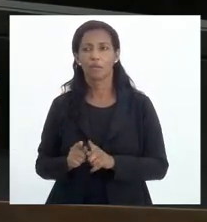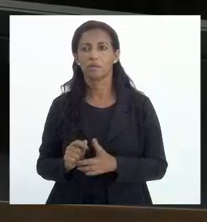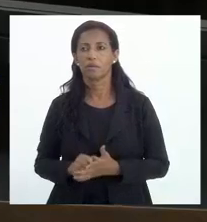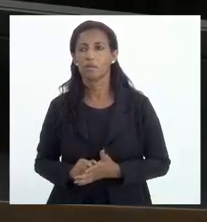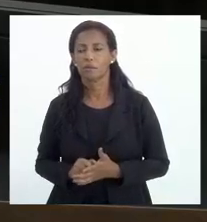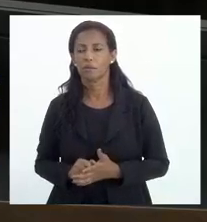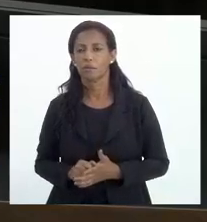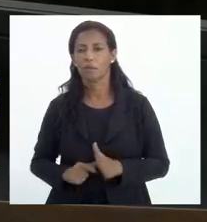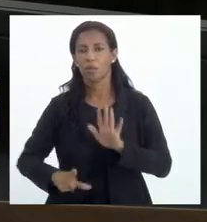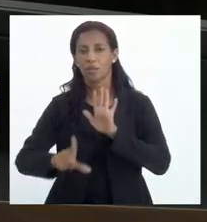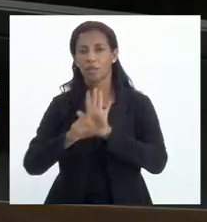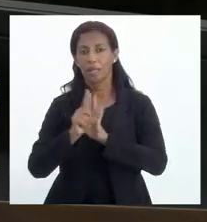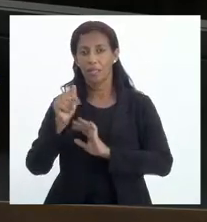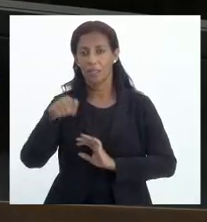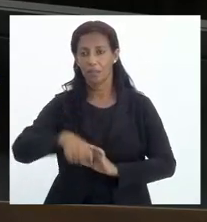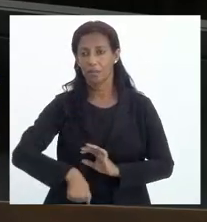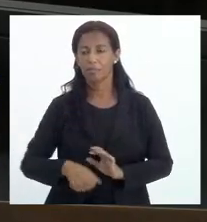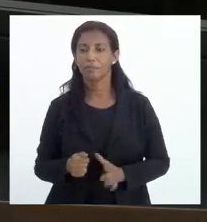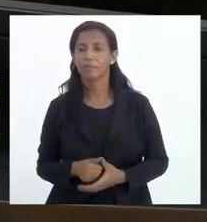Nós colocamos na nossa lei aqui